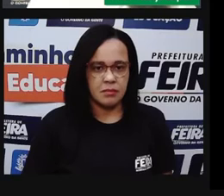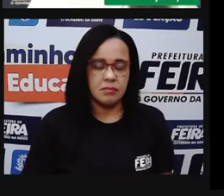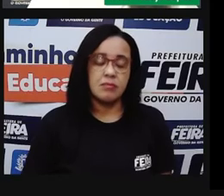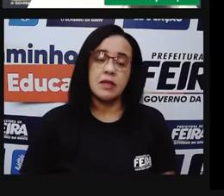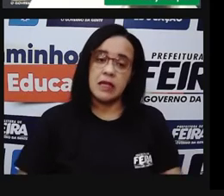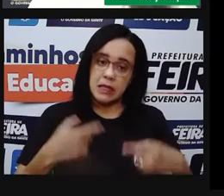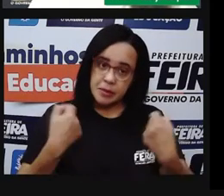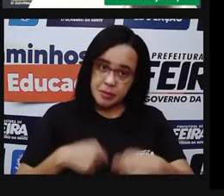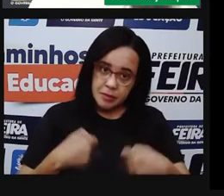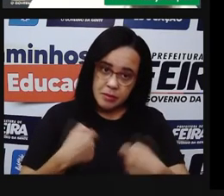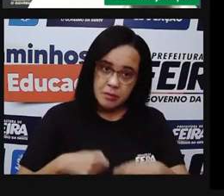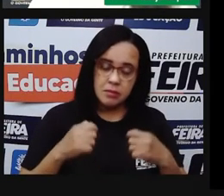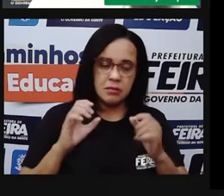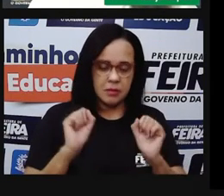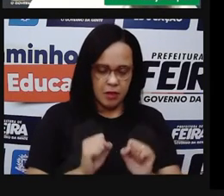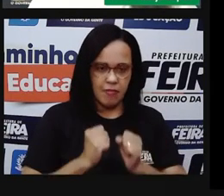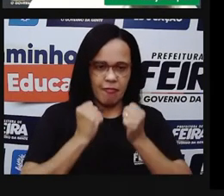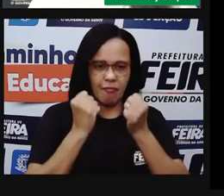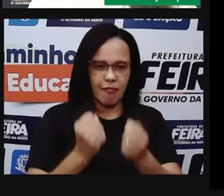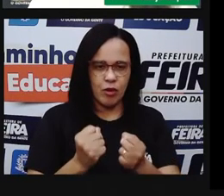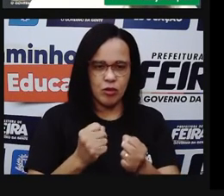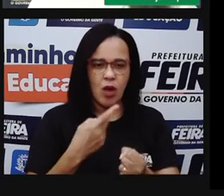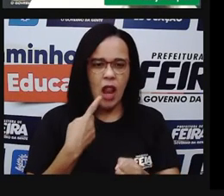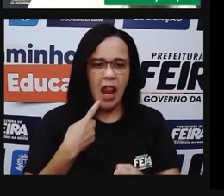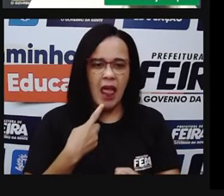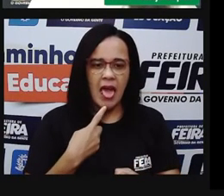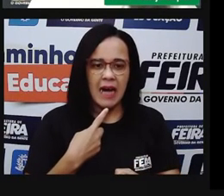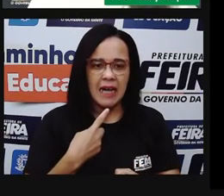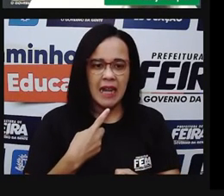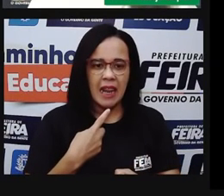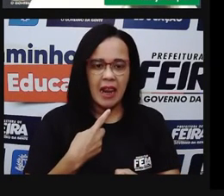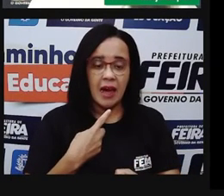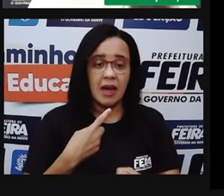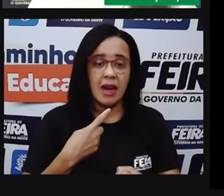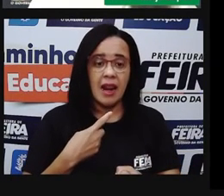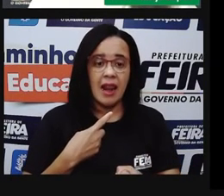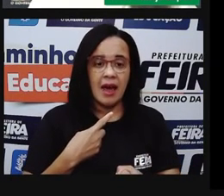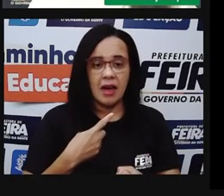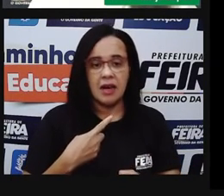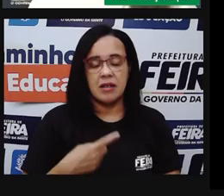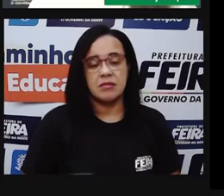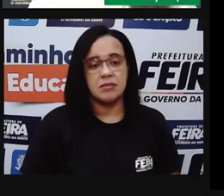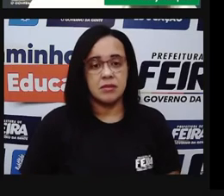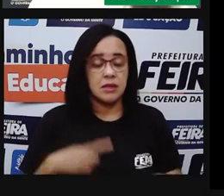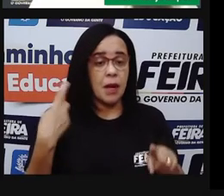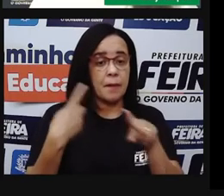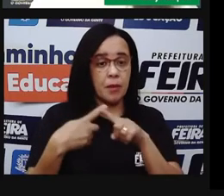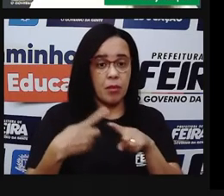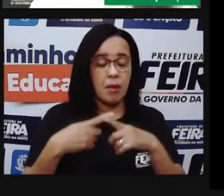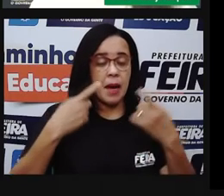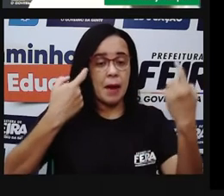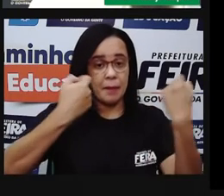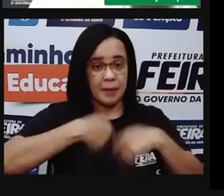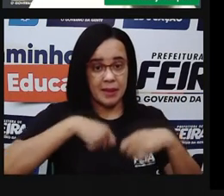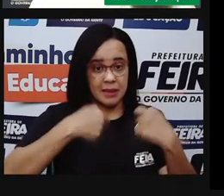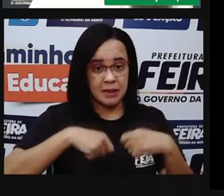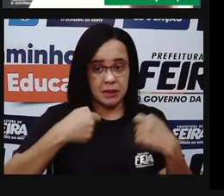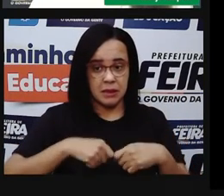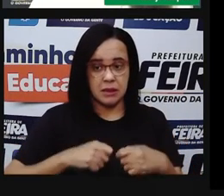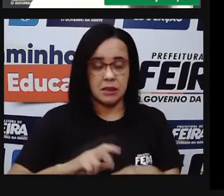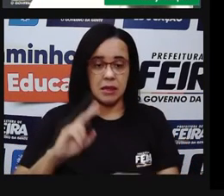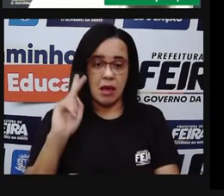alunos, ó, faça um esforço com a língua, lha. Bota a língua lá em cima, ó, no céu da boca, lha, lhe,